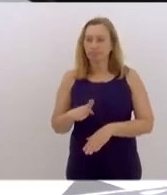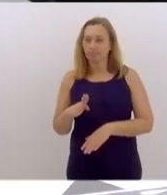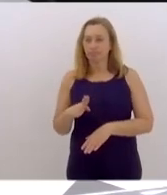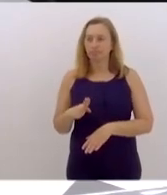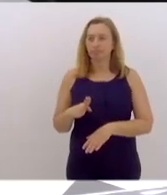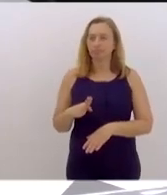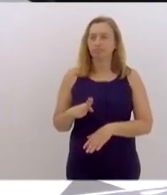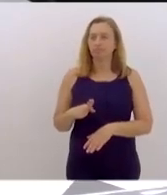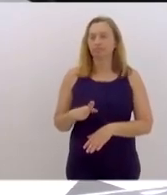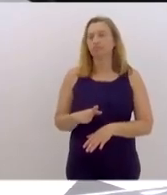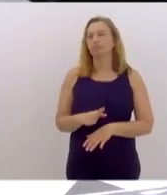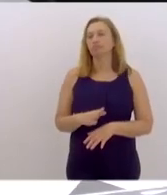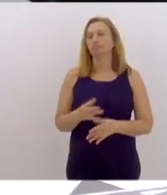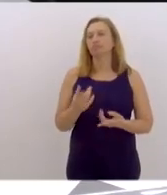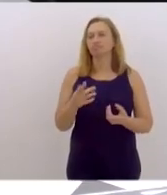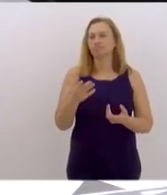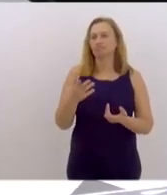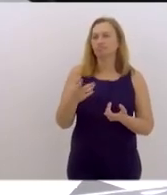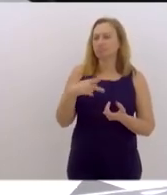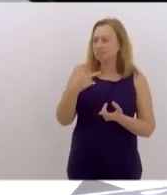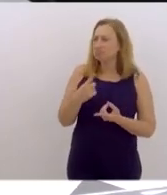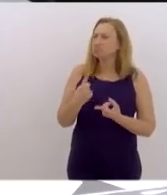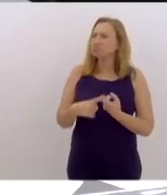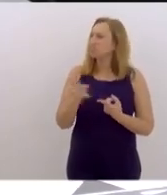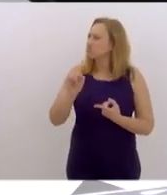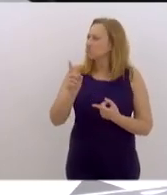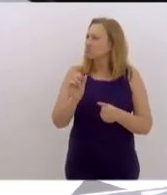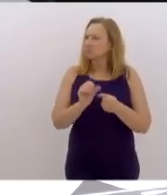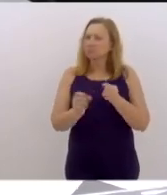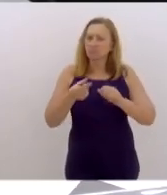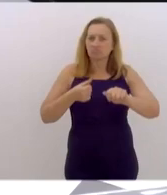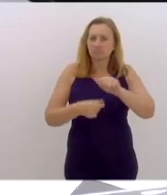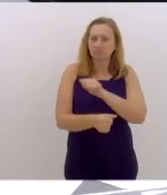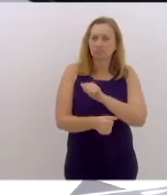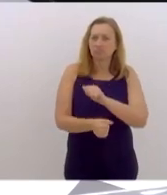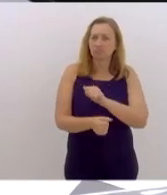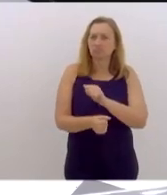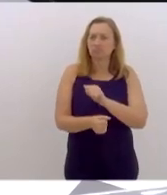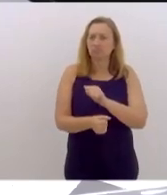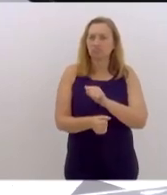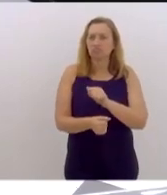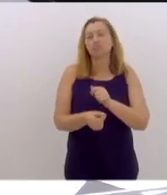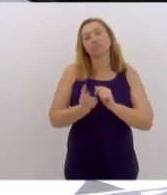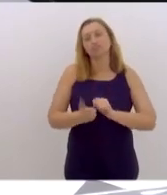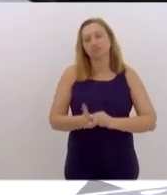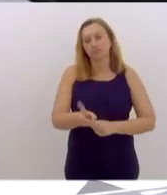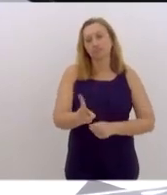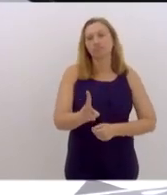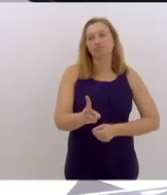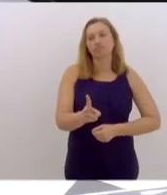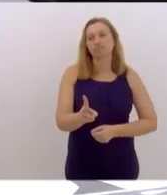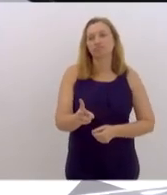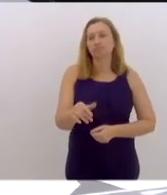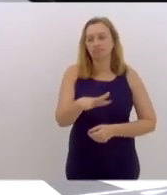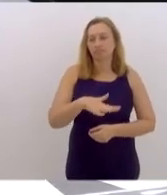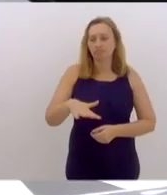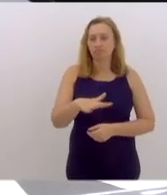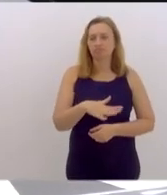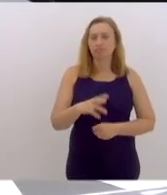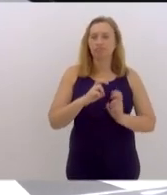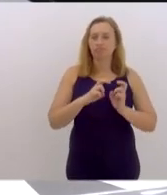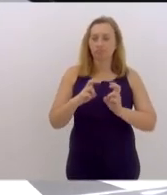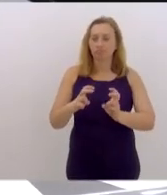Demonstra o porquê que não foi feito um investimento né continuado o investimento nessa área